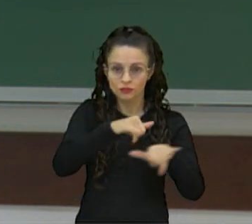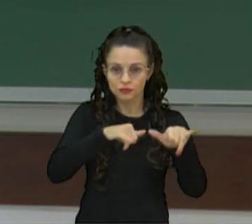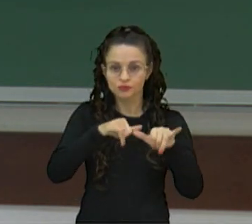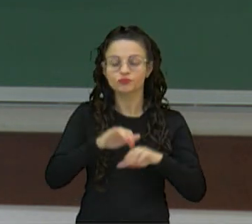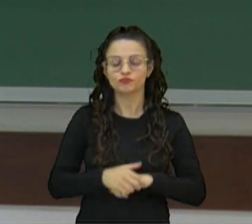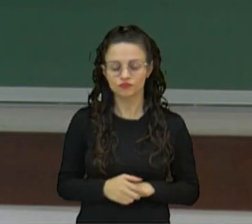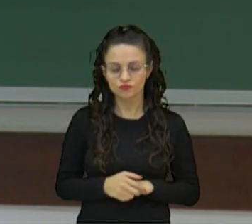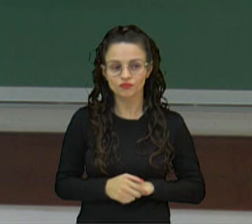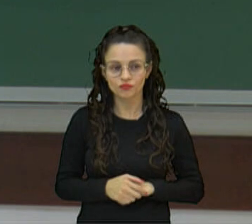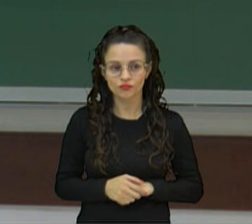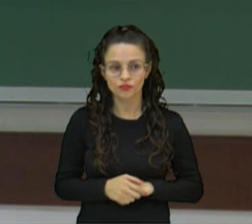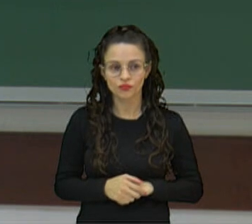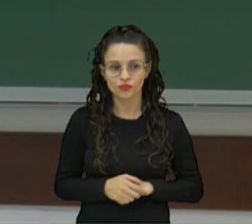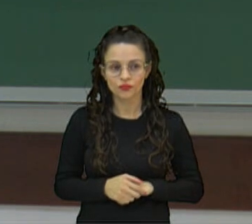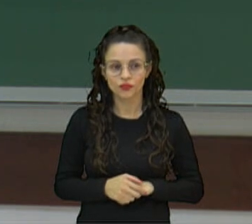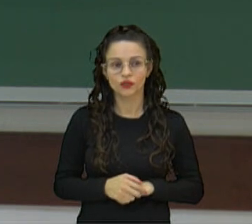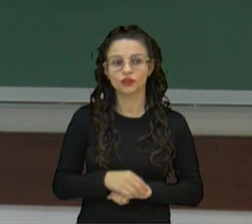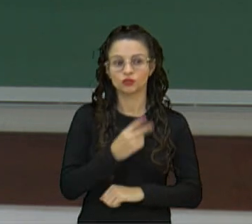seguinte: